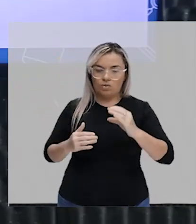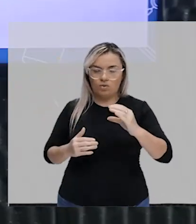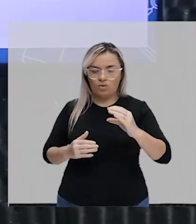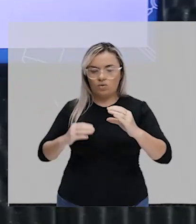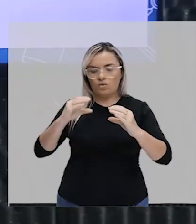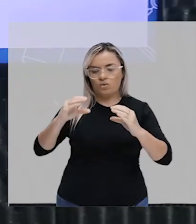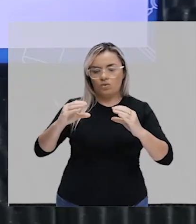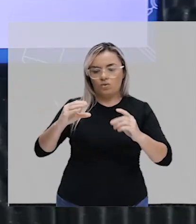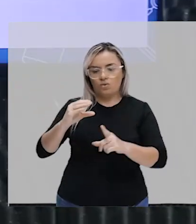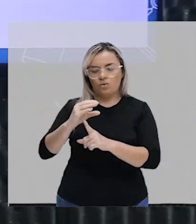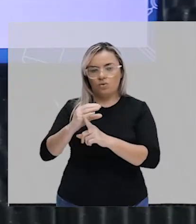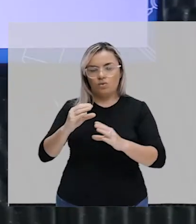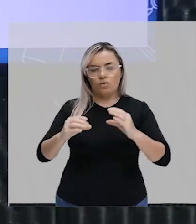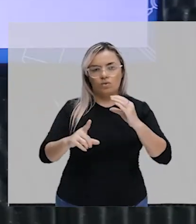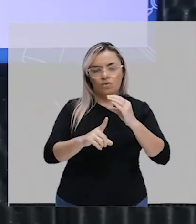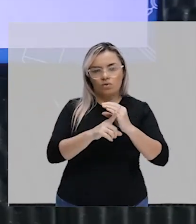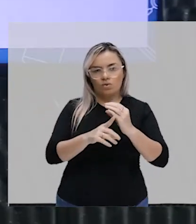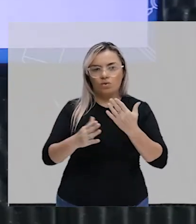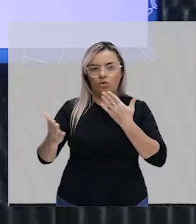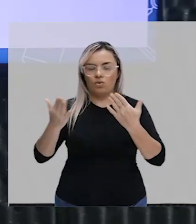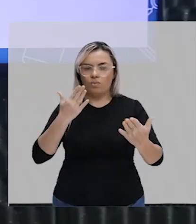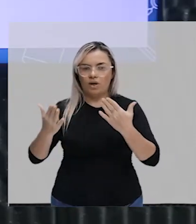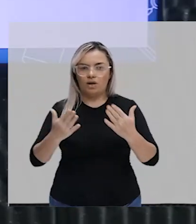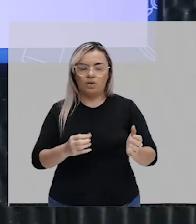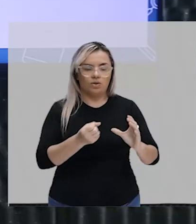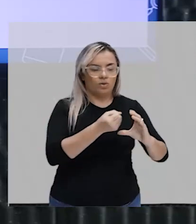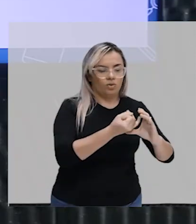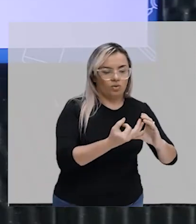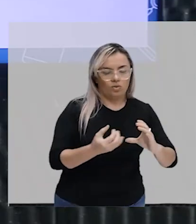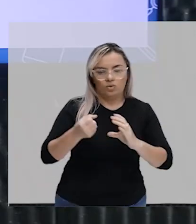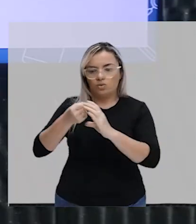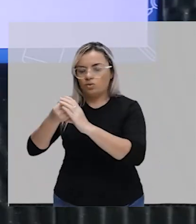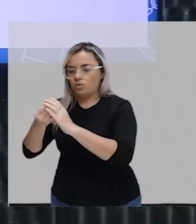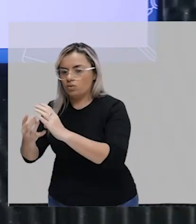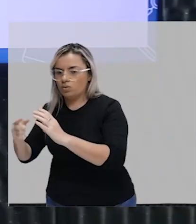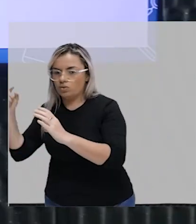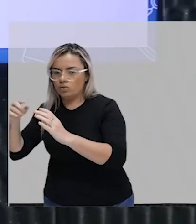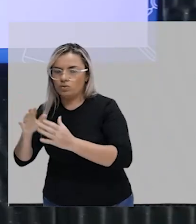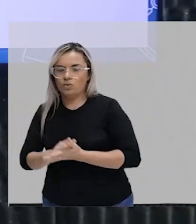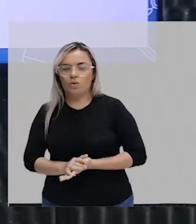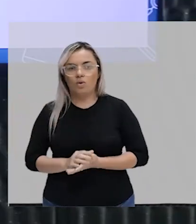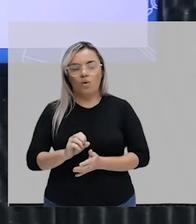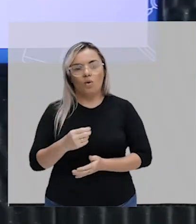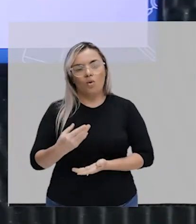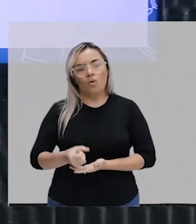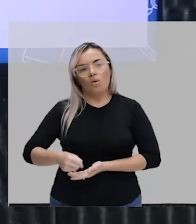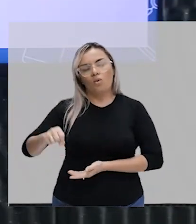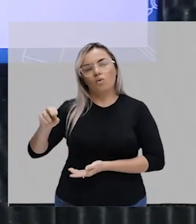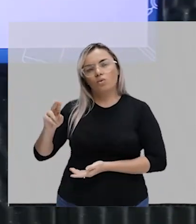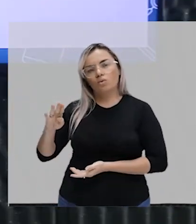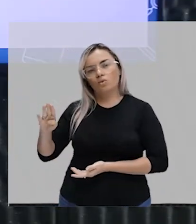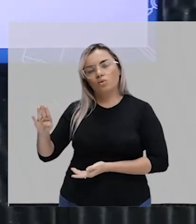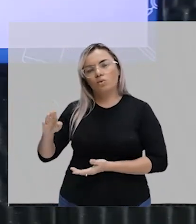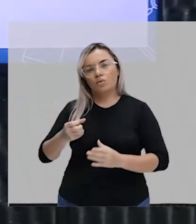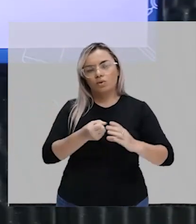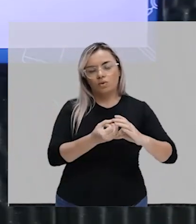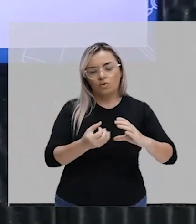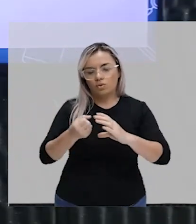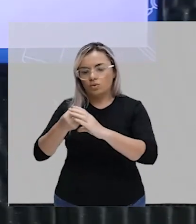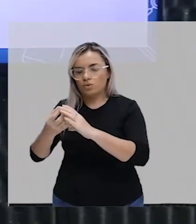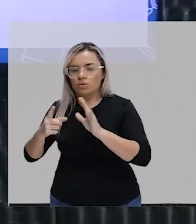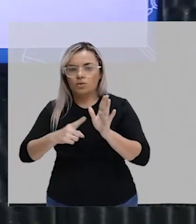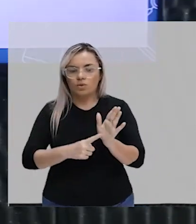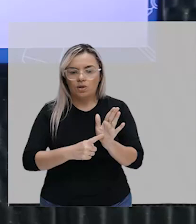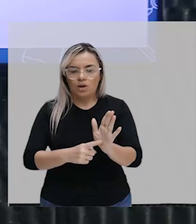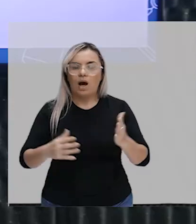estou comparando um conjunto com o outro. Ou, na verdade, eu estou comparando subconjuntos com um conjunto dado. No caso